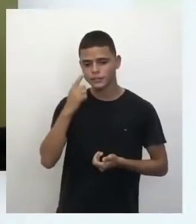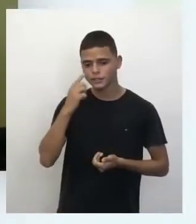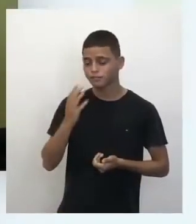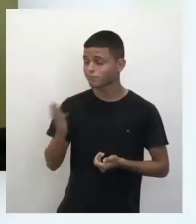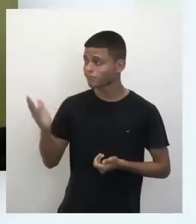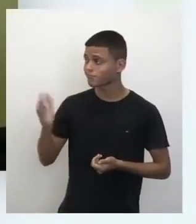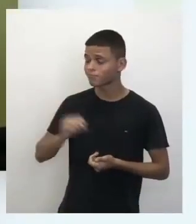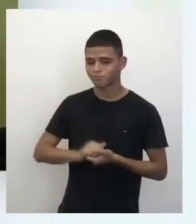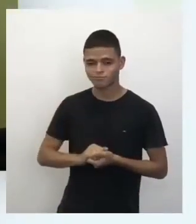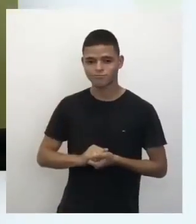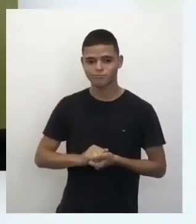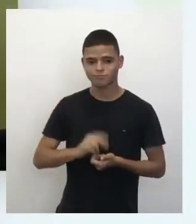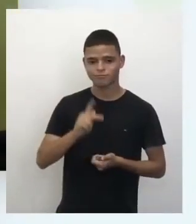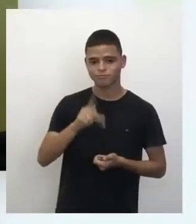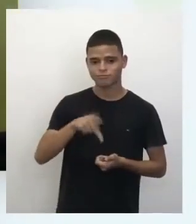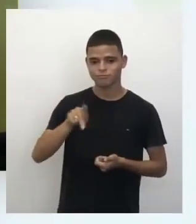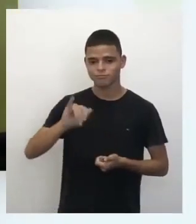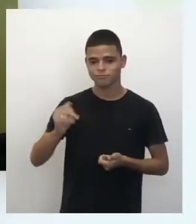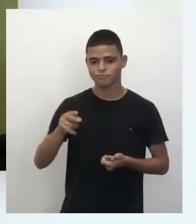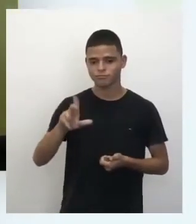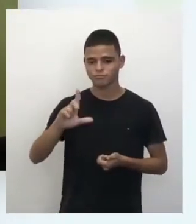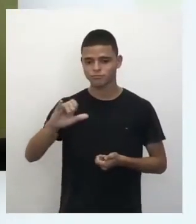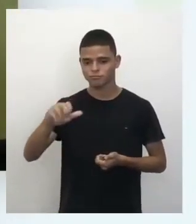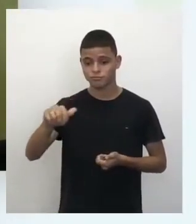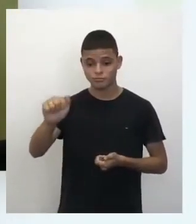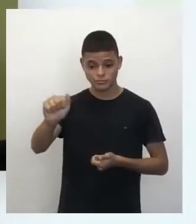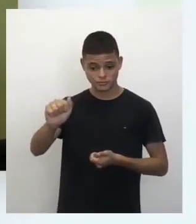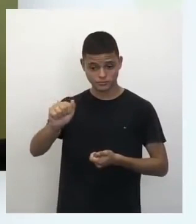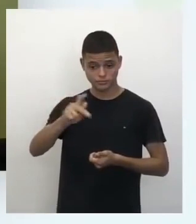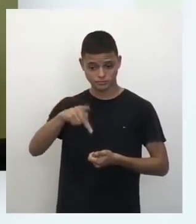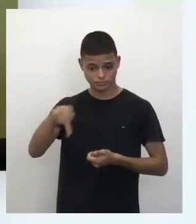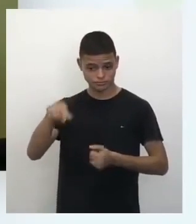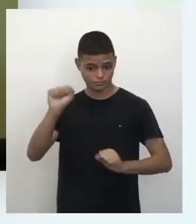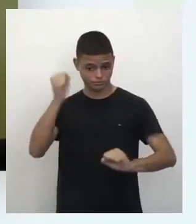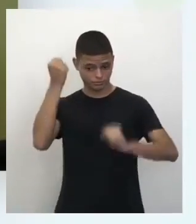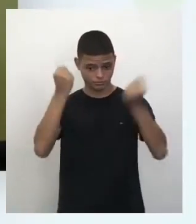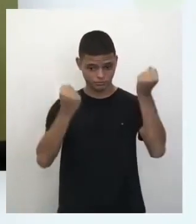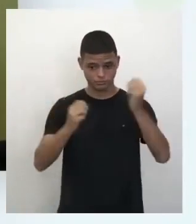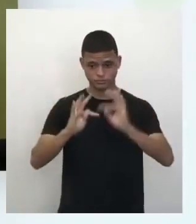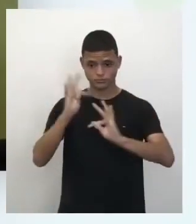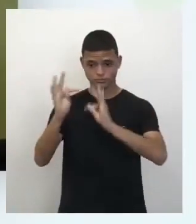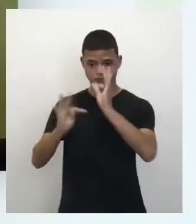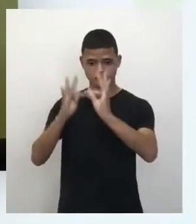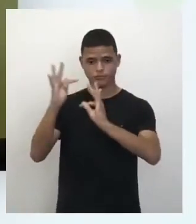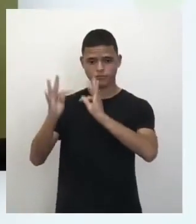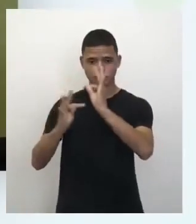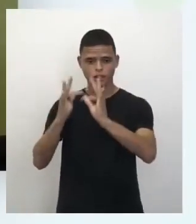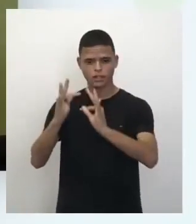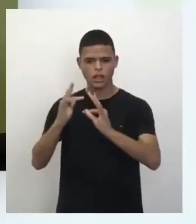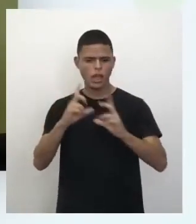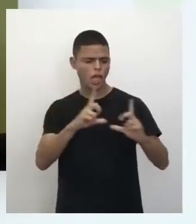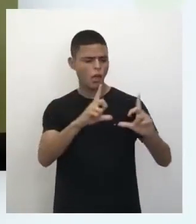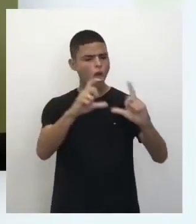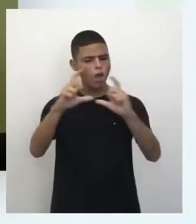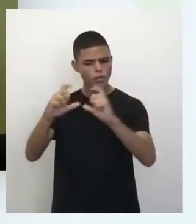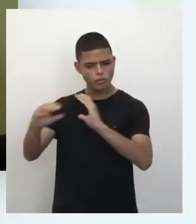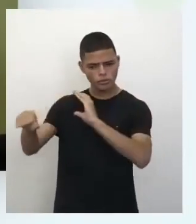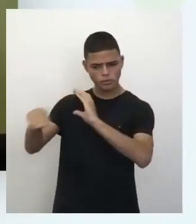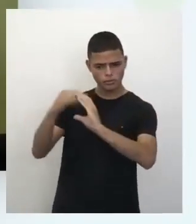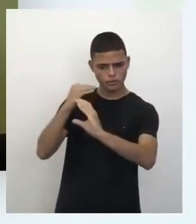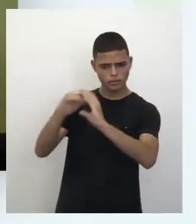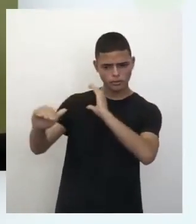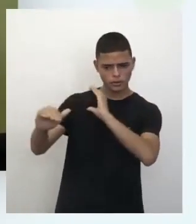Fala galerinha, eu sou a professora Juliana de Educação Física e Tecnologia e estou aqui para falar um pouquinho sobre a foto aí que eu mandei para o professor